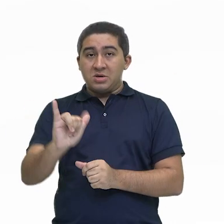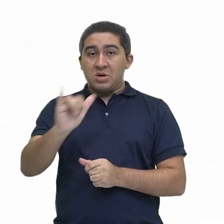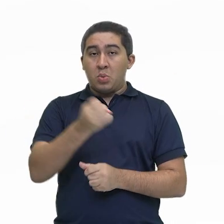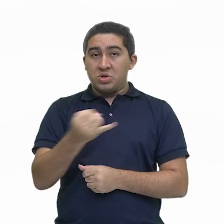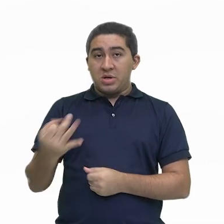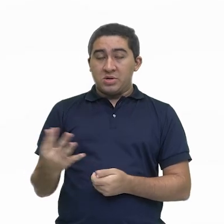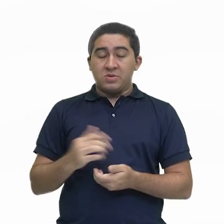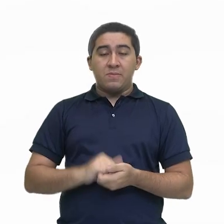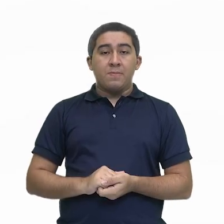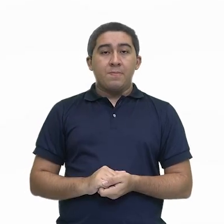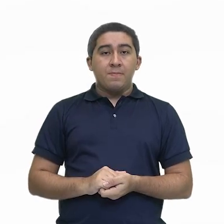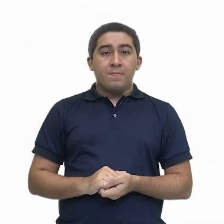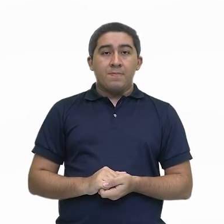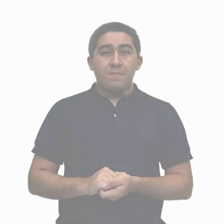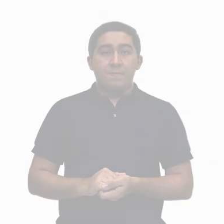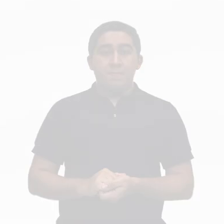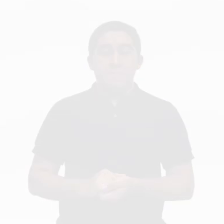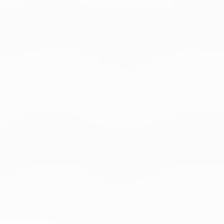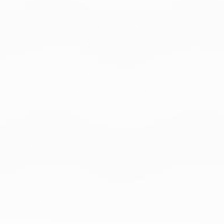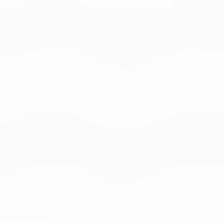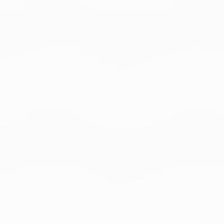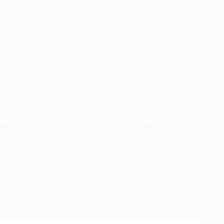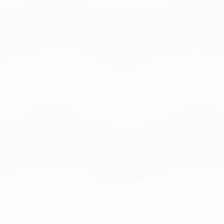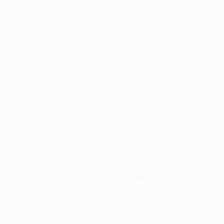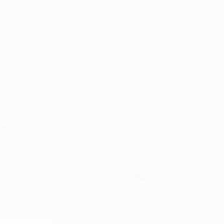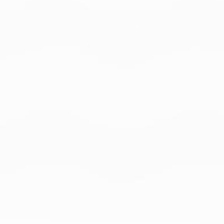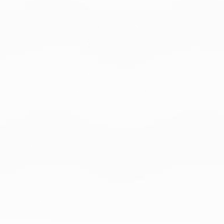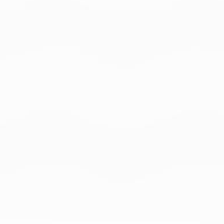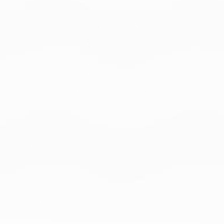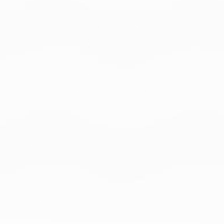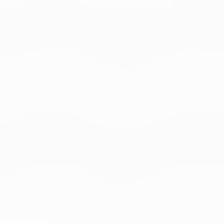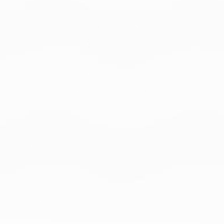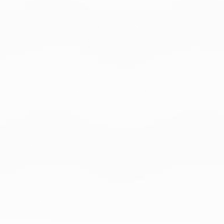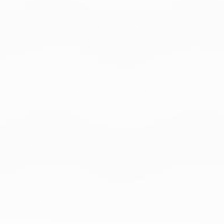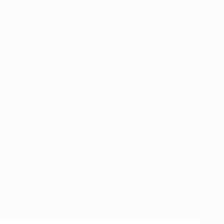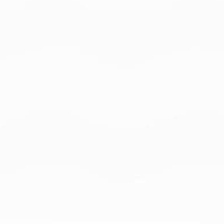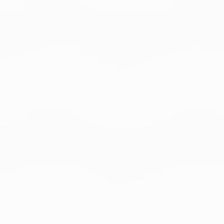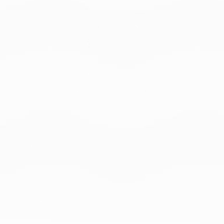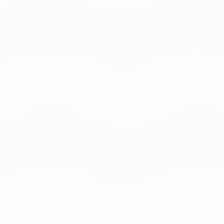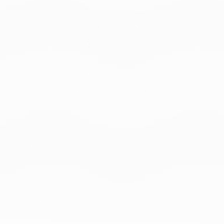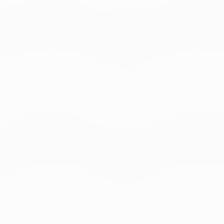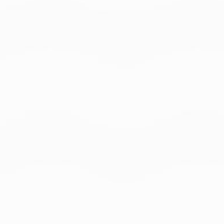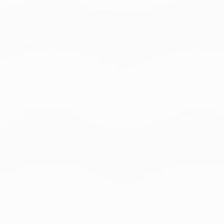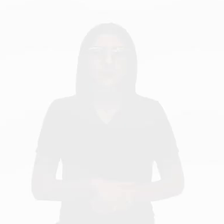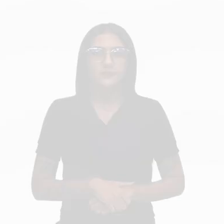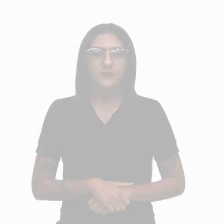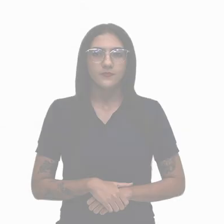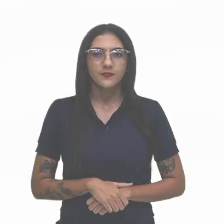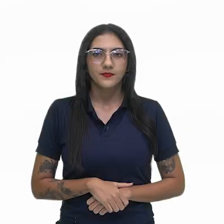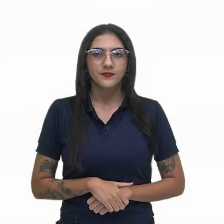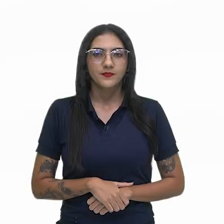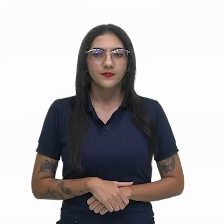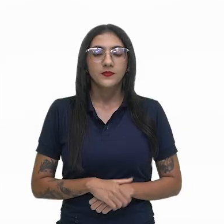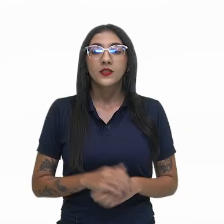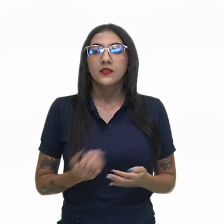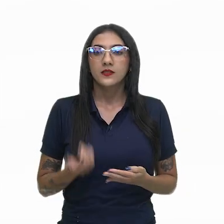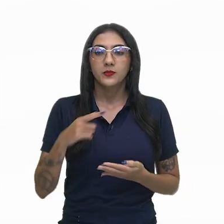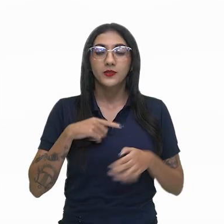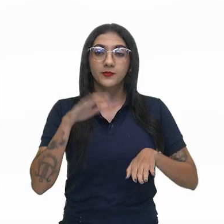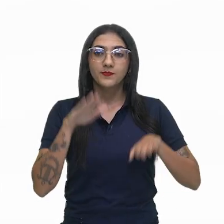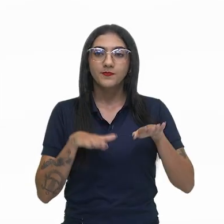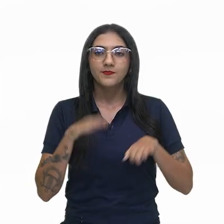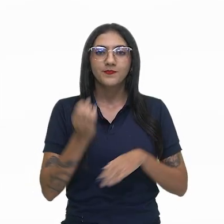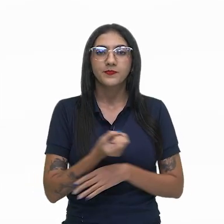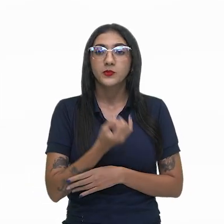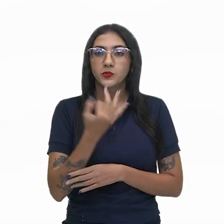faz? Primeiro, preenche cada um dos níveis de acordo com a quantidade de elétrons, até que se aloque o último